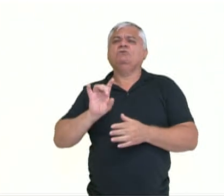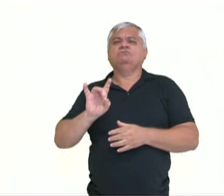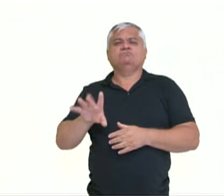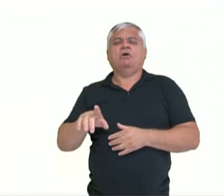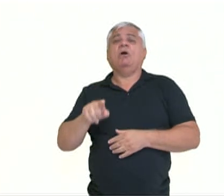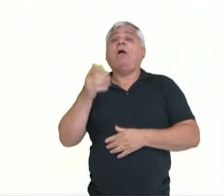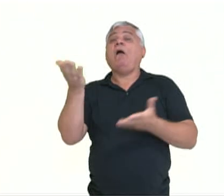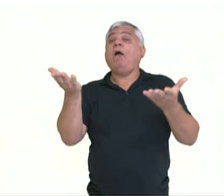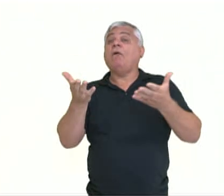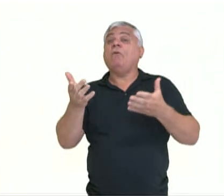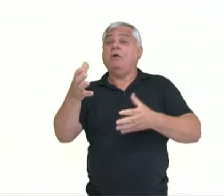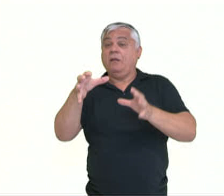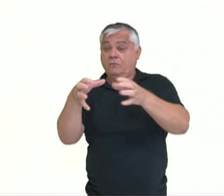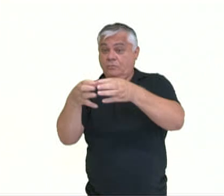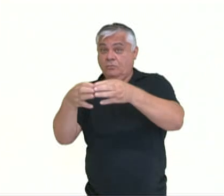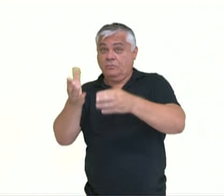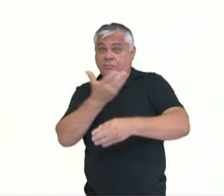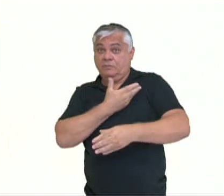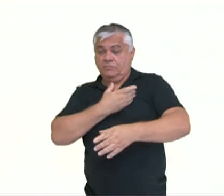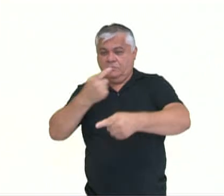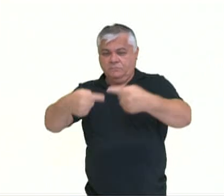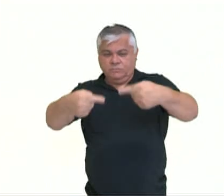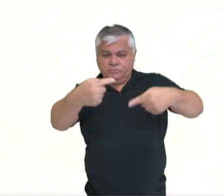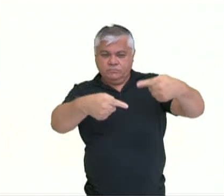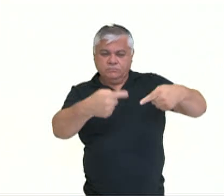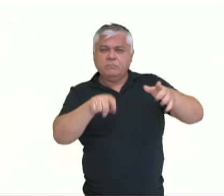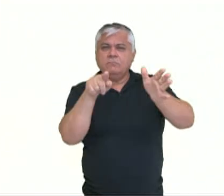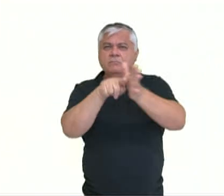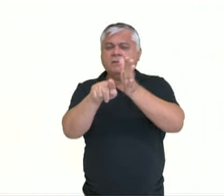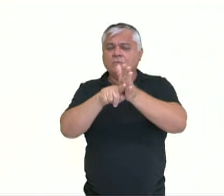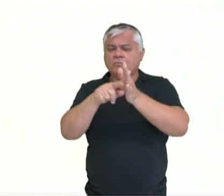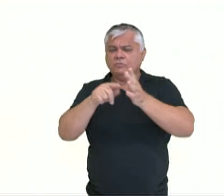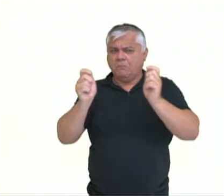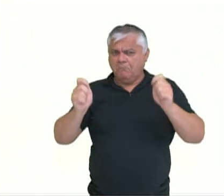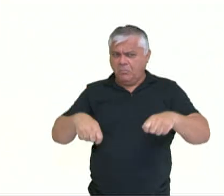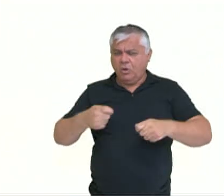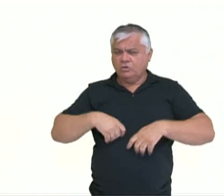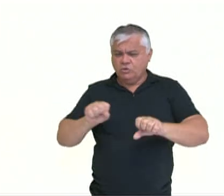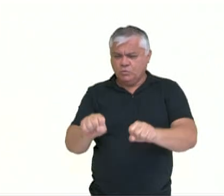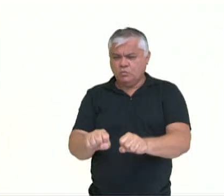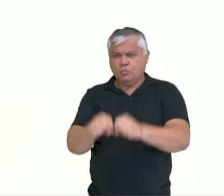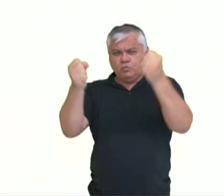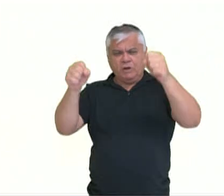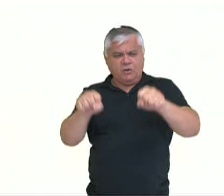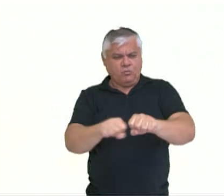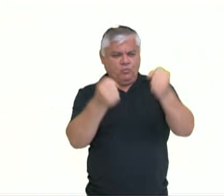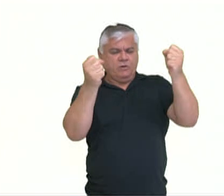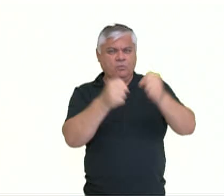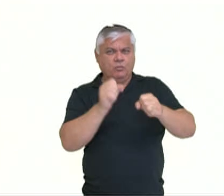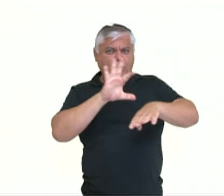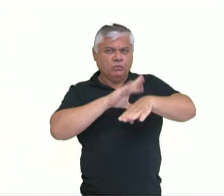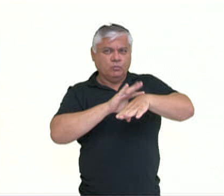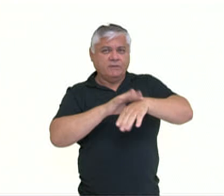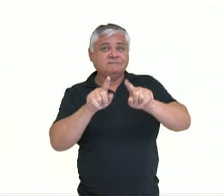seus colegas quais os perigos de se inventar curas milagrosas para doenças sem o aval de